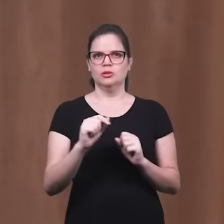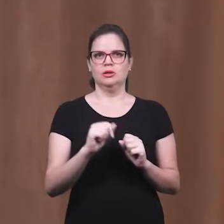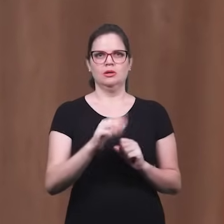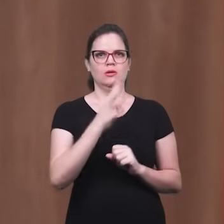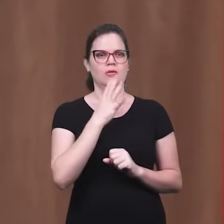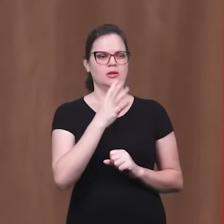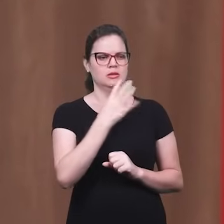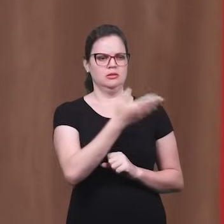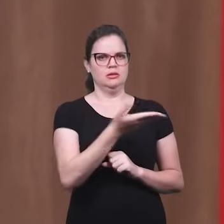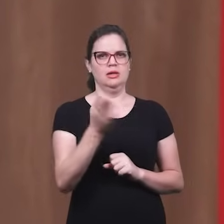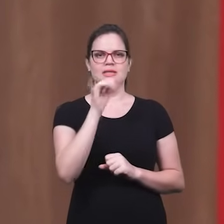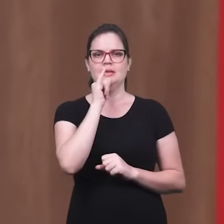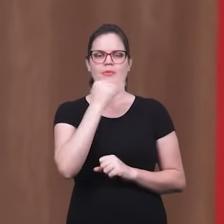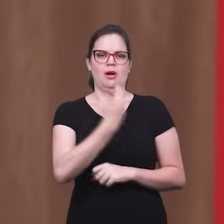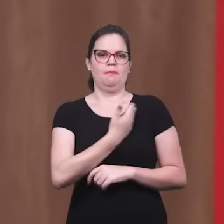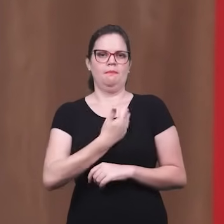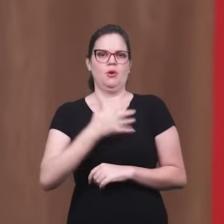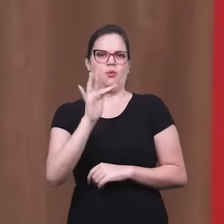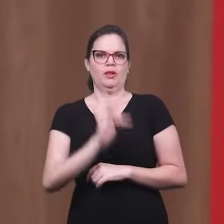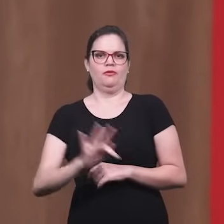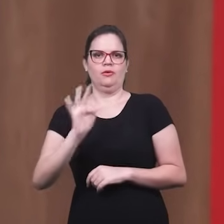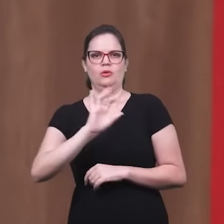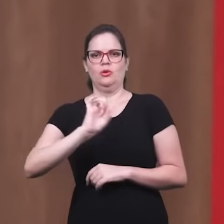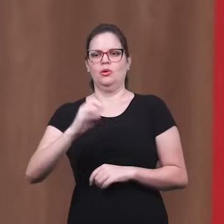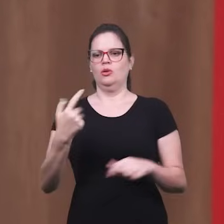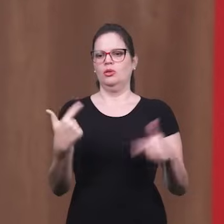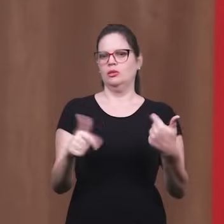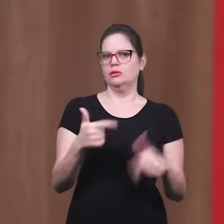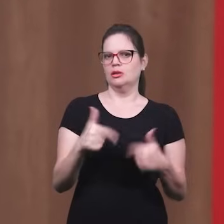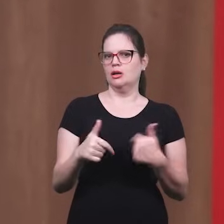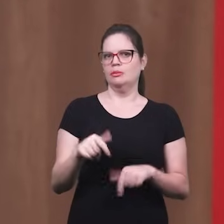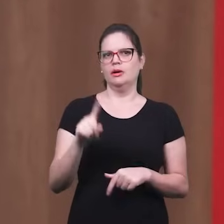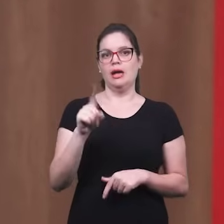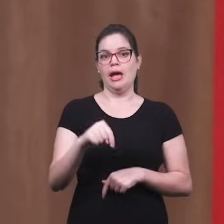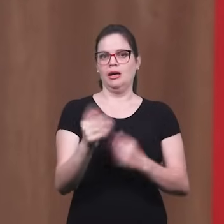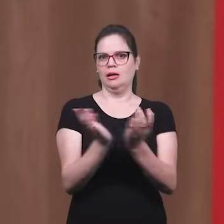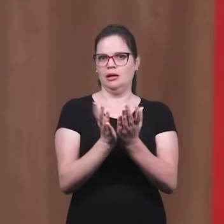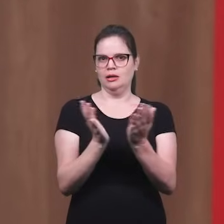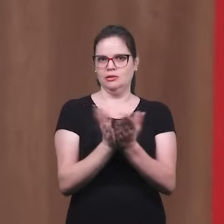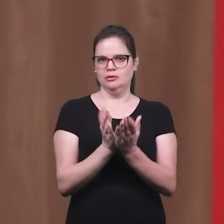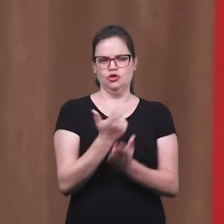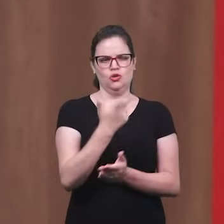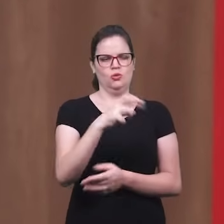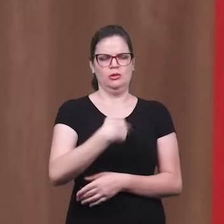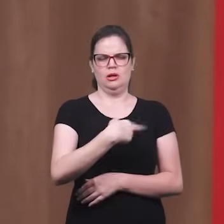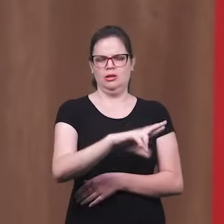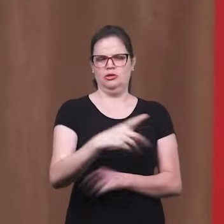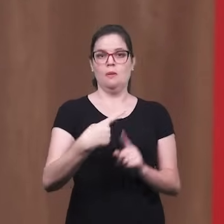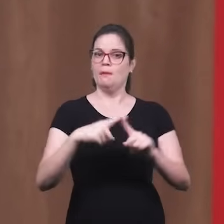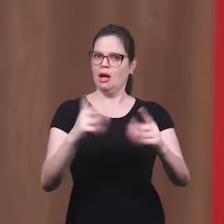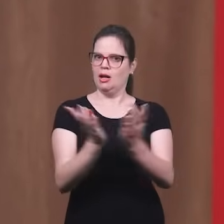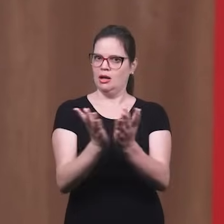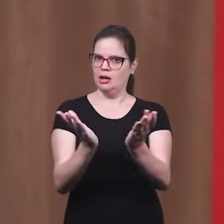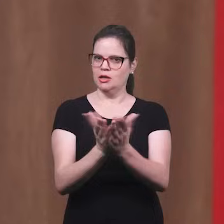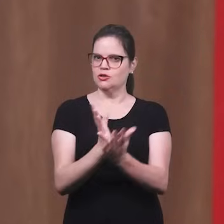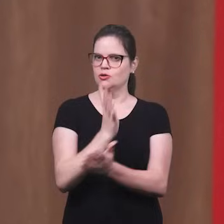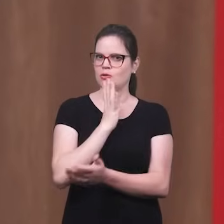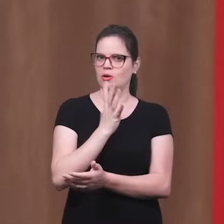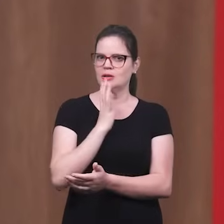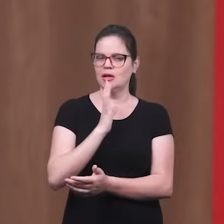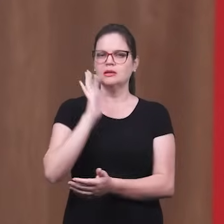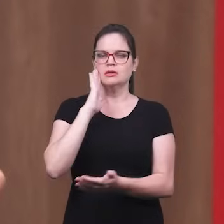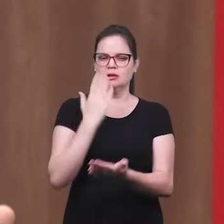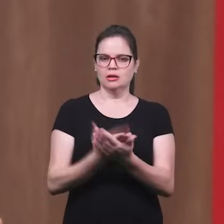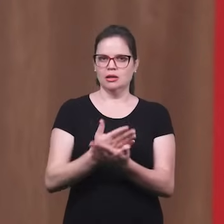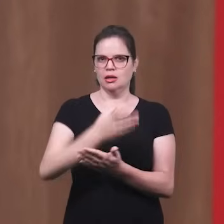se conhecer, se um amigo da faculdade ou do trabalho que é crente, que conhece o Senhor,